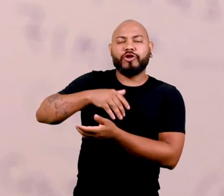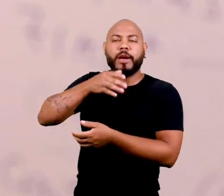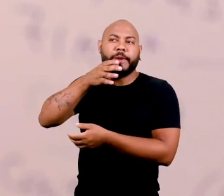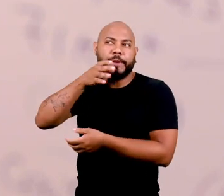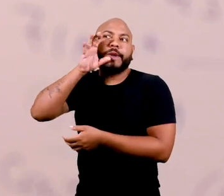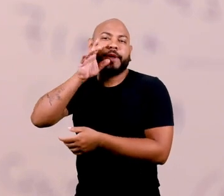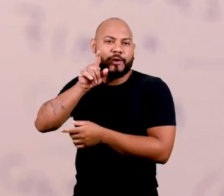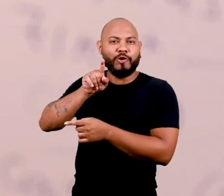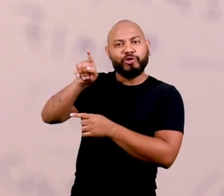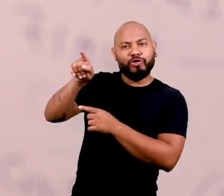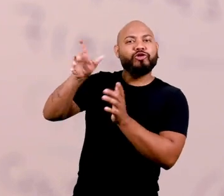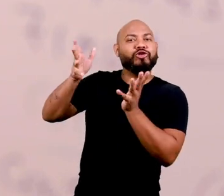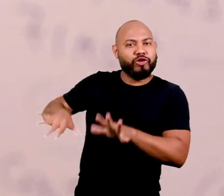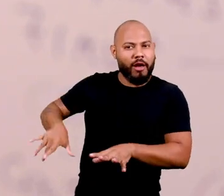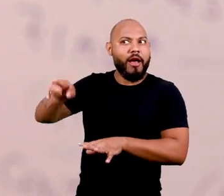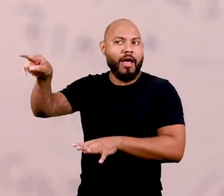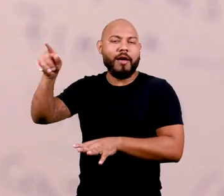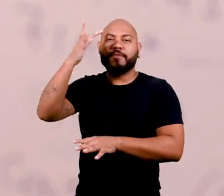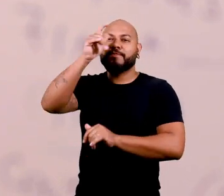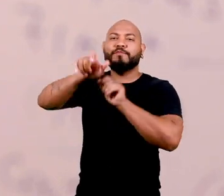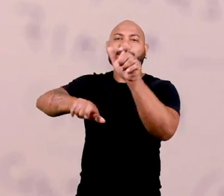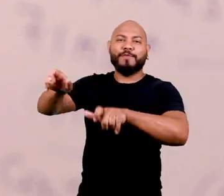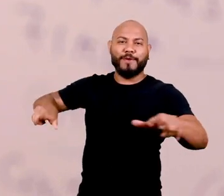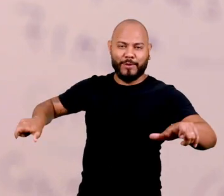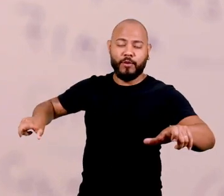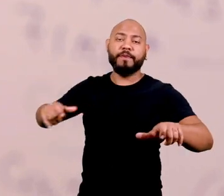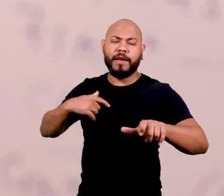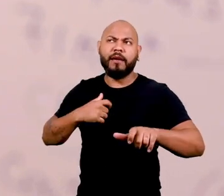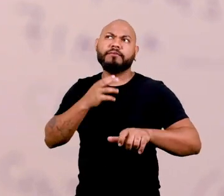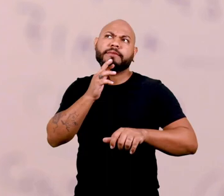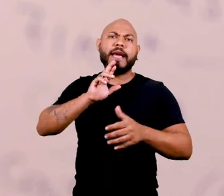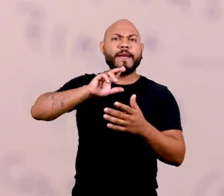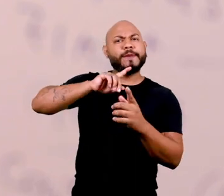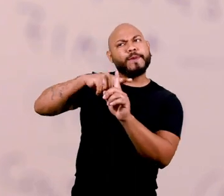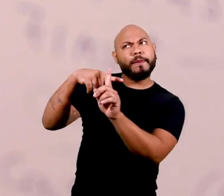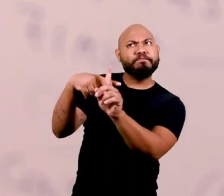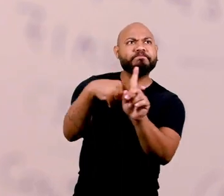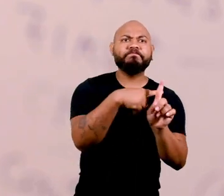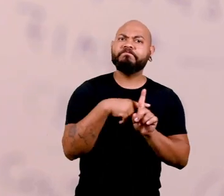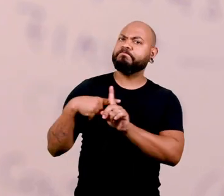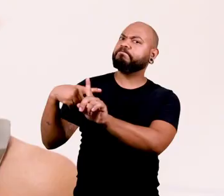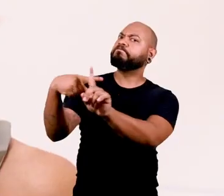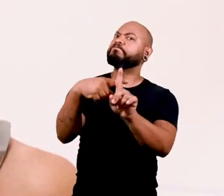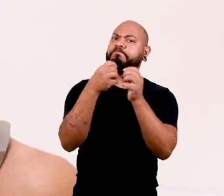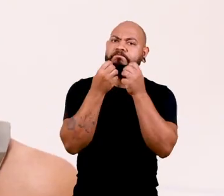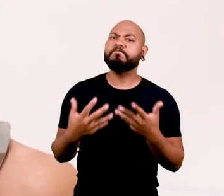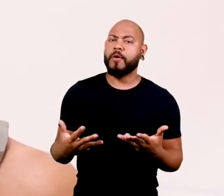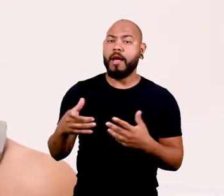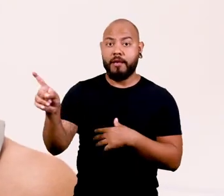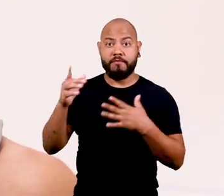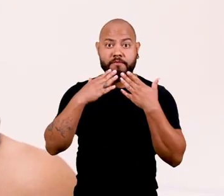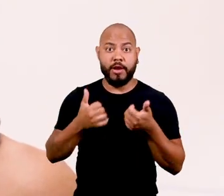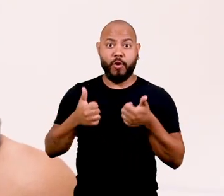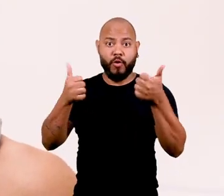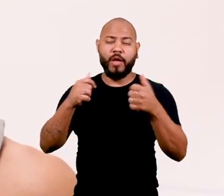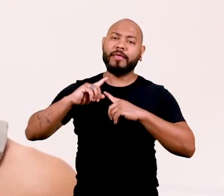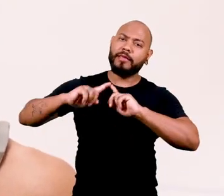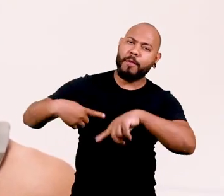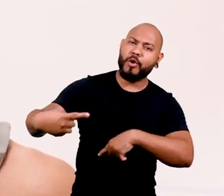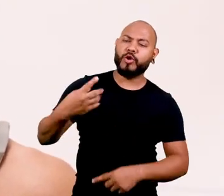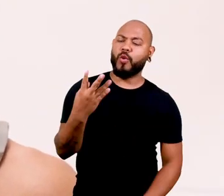ayahuasca. E os resultados foram muito promissores, né? Então, os pacientes, eles apresentaram uma melhora já 40